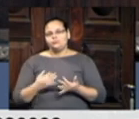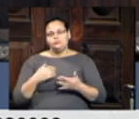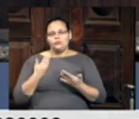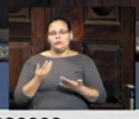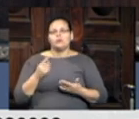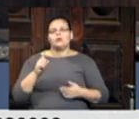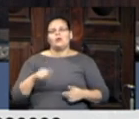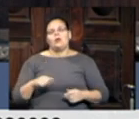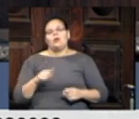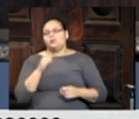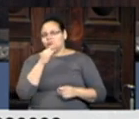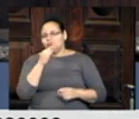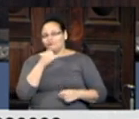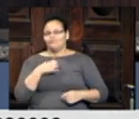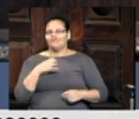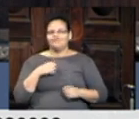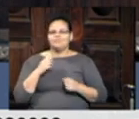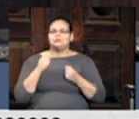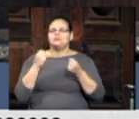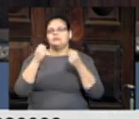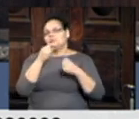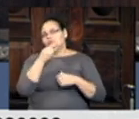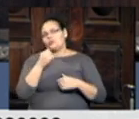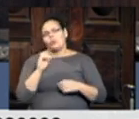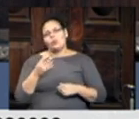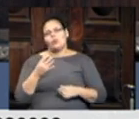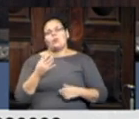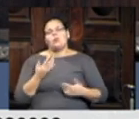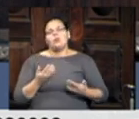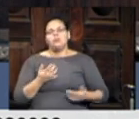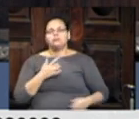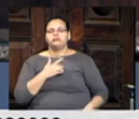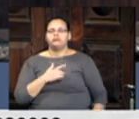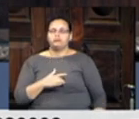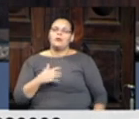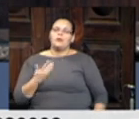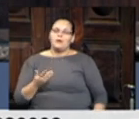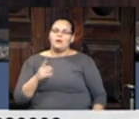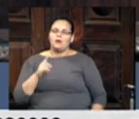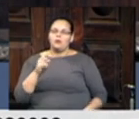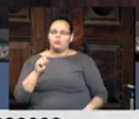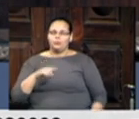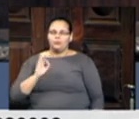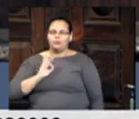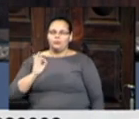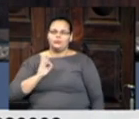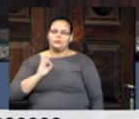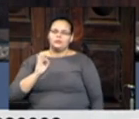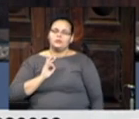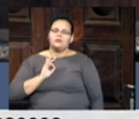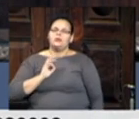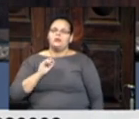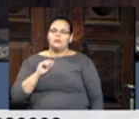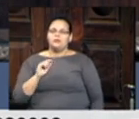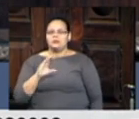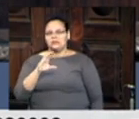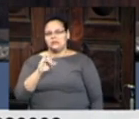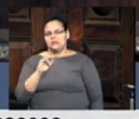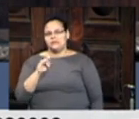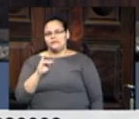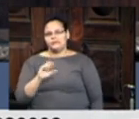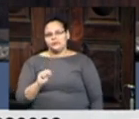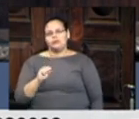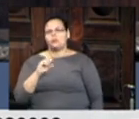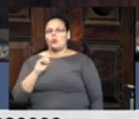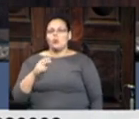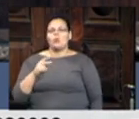de revolta ou seja de lamento, o que faz com que os policiais, sejam civis ou